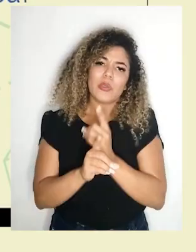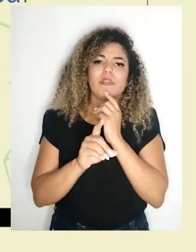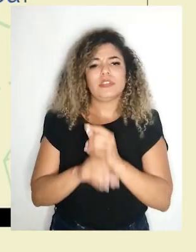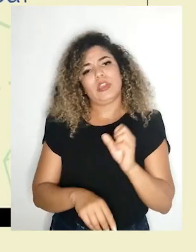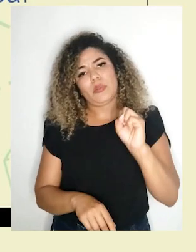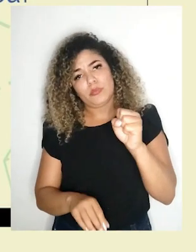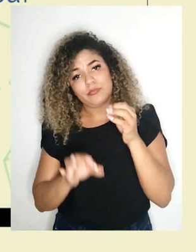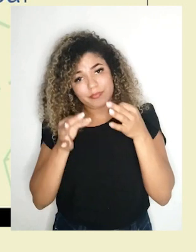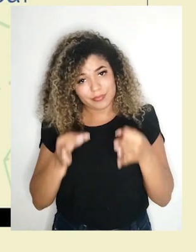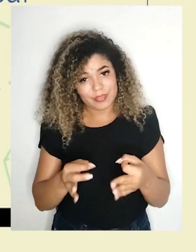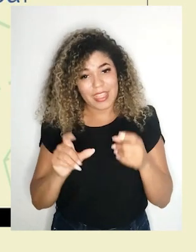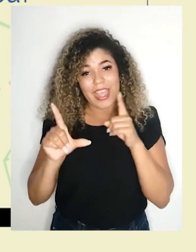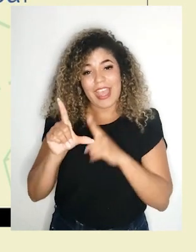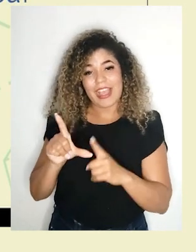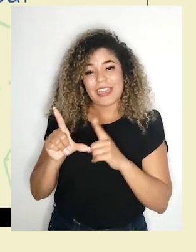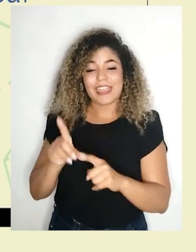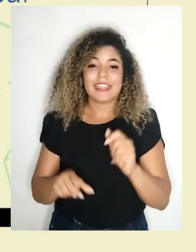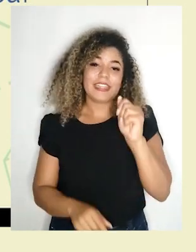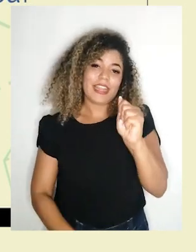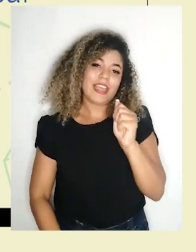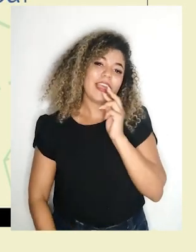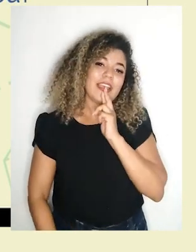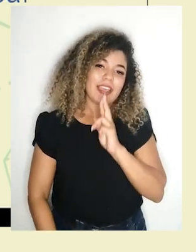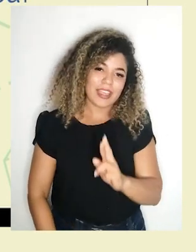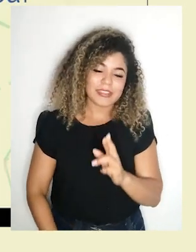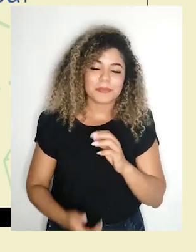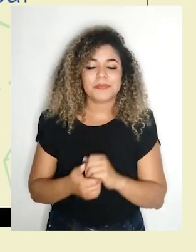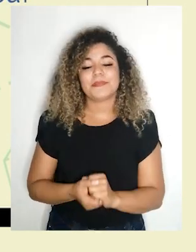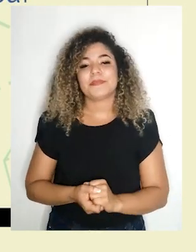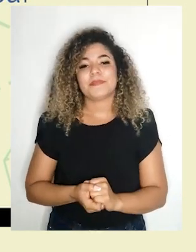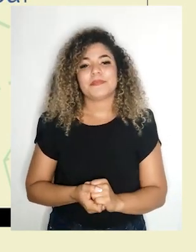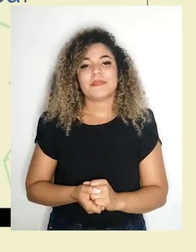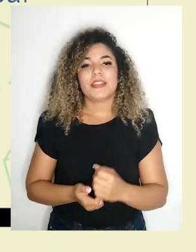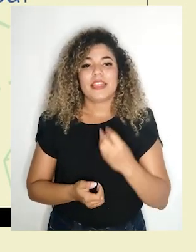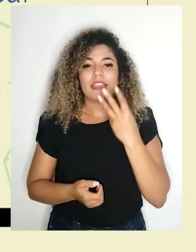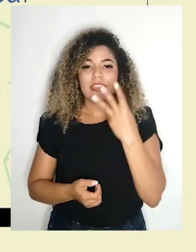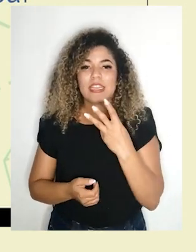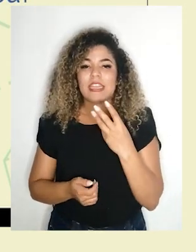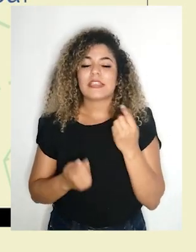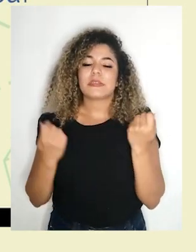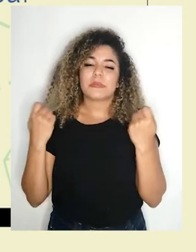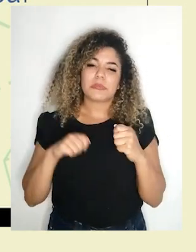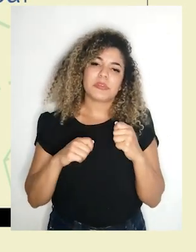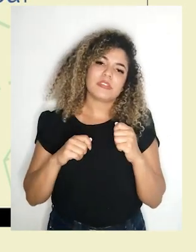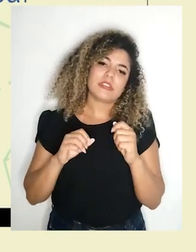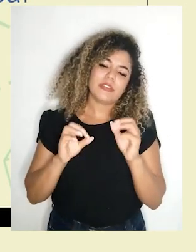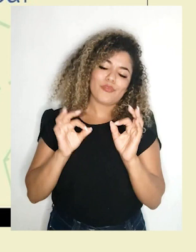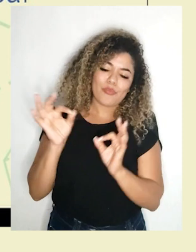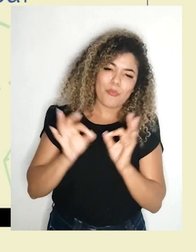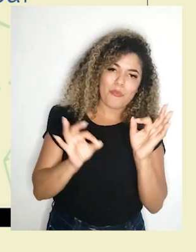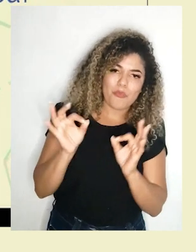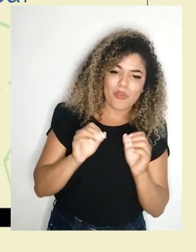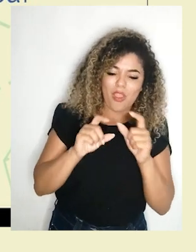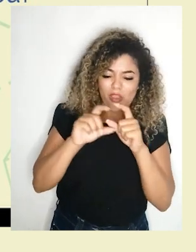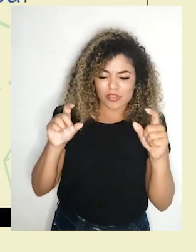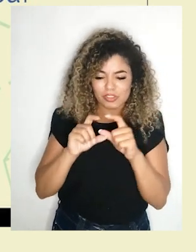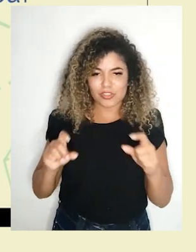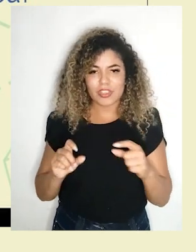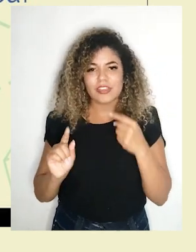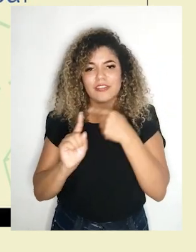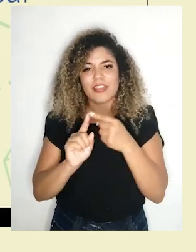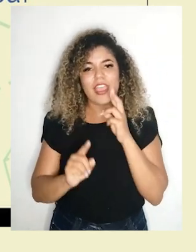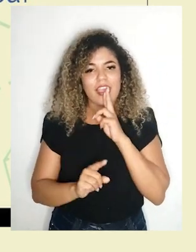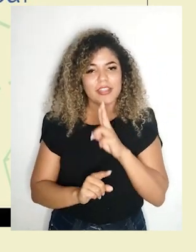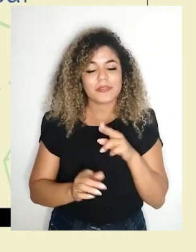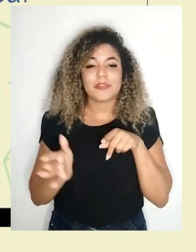certo? Então, a letra A, a resposta é essa daqui mesmo. São 3 possíveis configurações e aqui estão elas, né, que respondem a